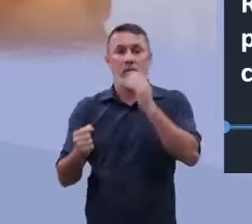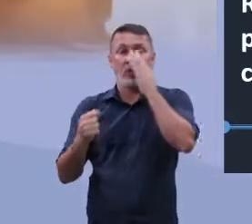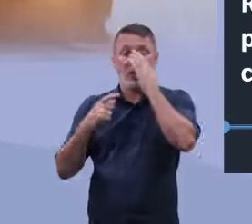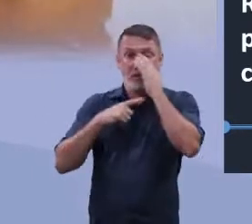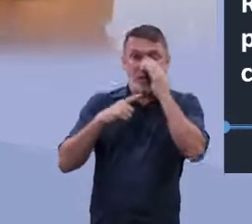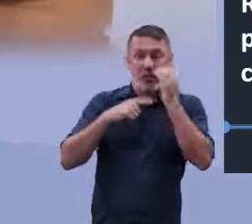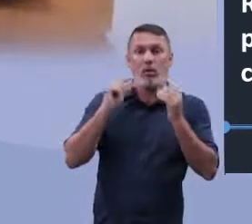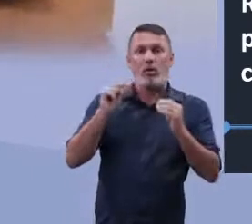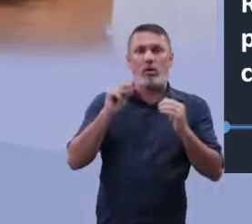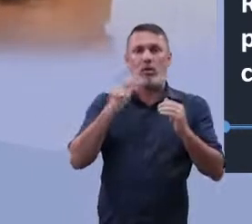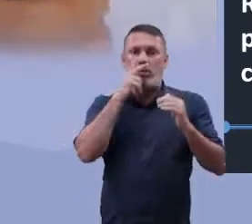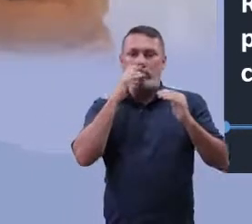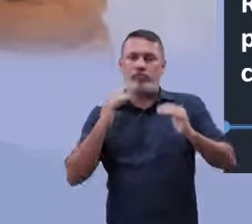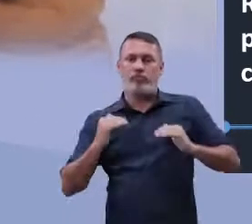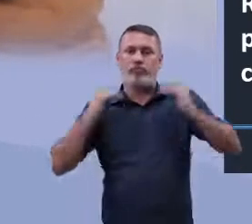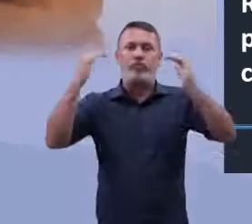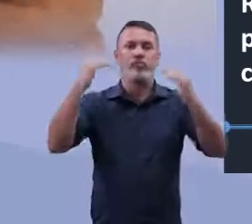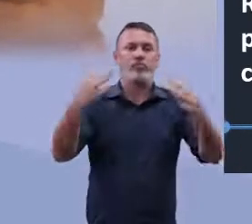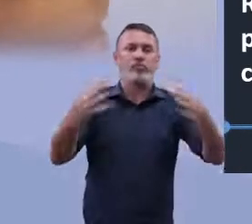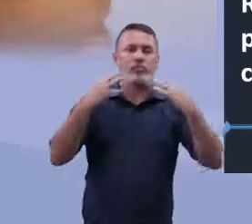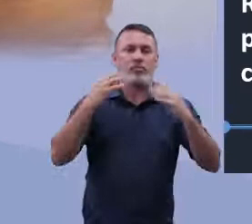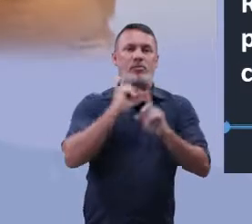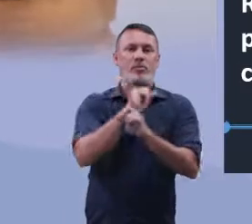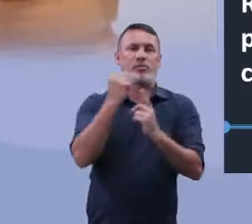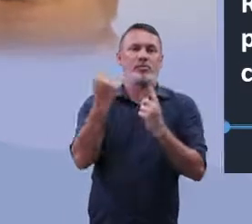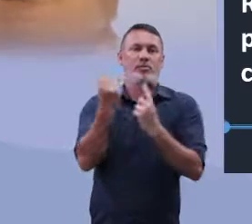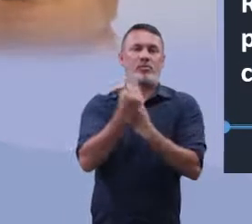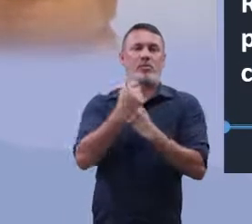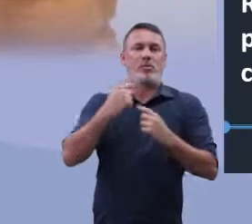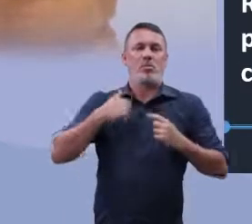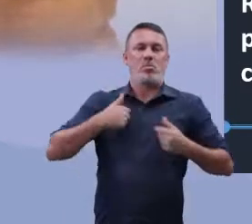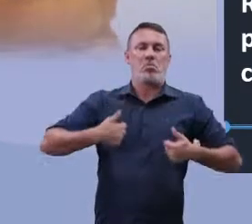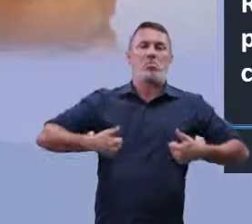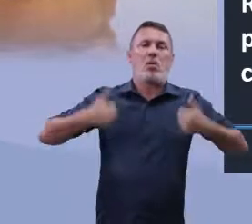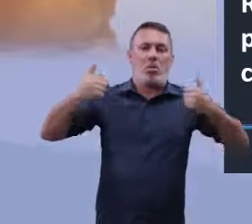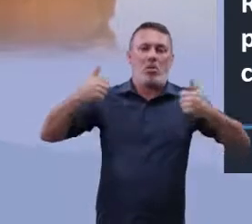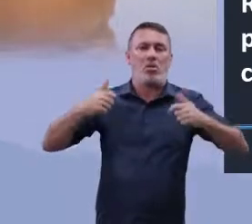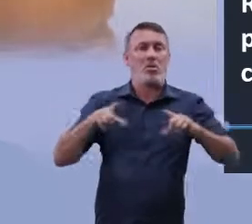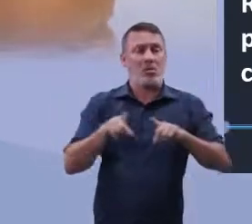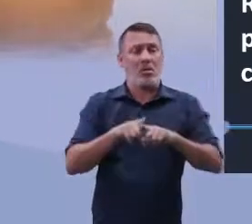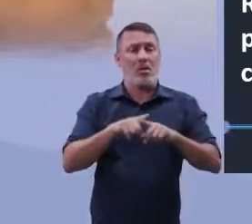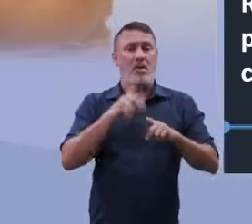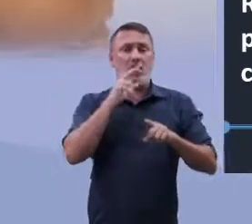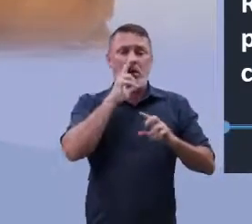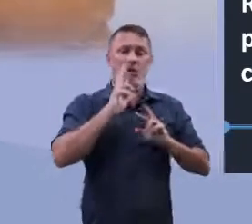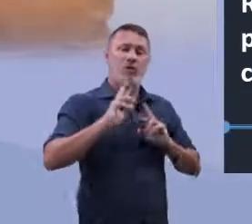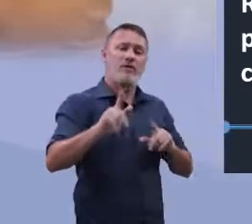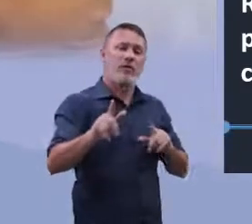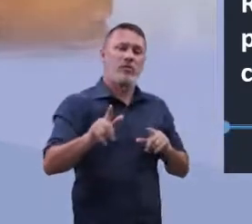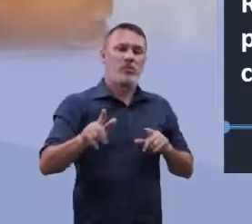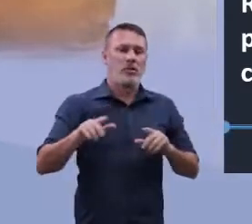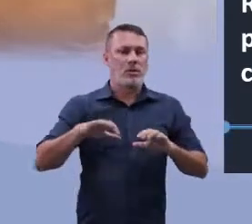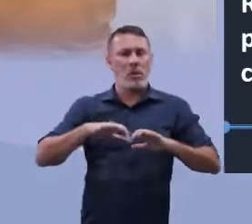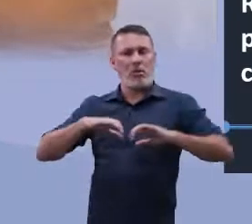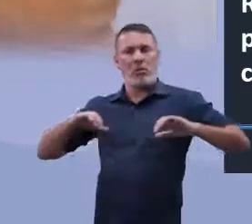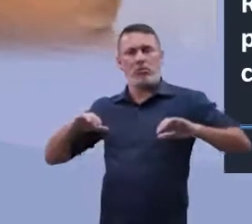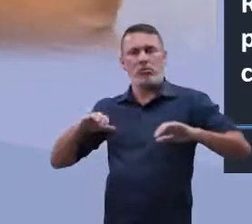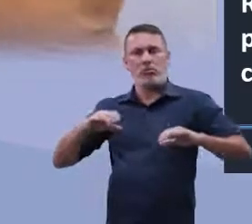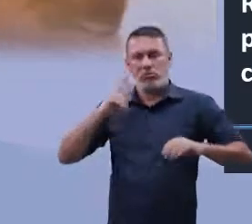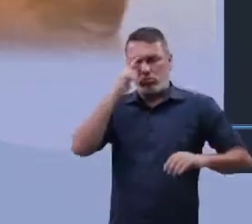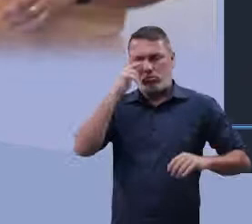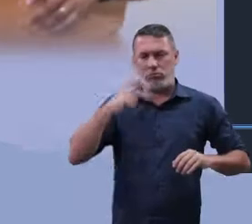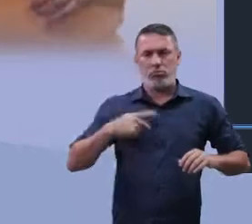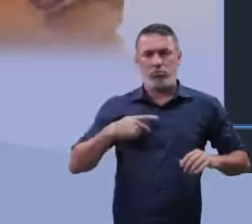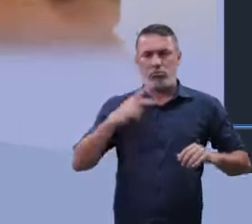é incluir-se, é afirmar-se na sociedade contemporânea, né? Até se distinguir, até se diferenciar dos demais. Olha,